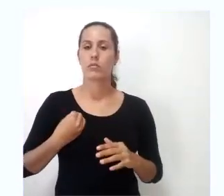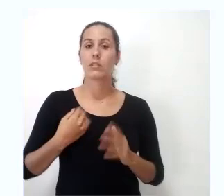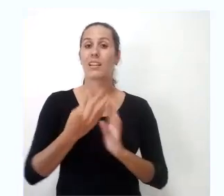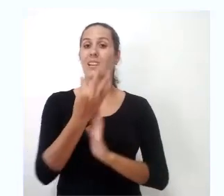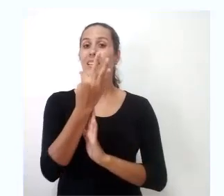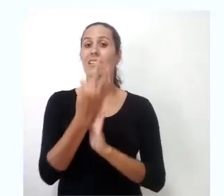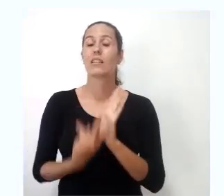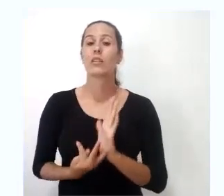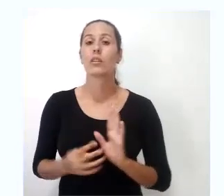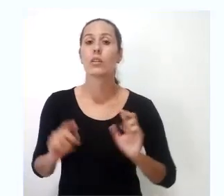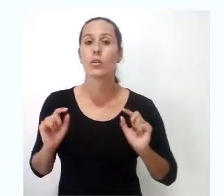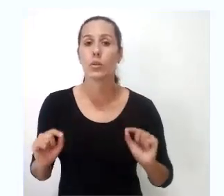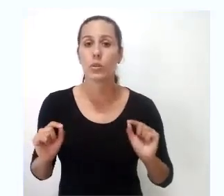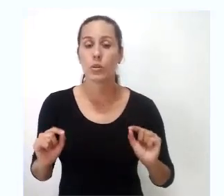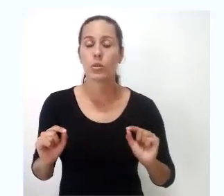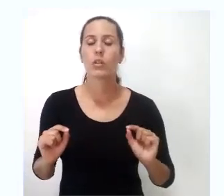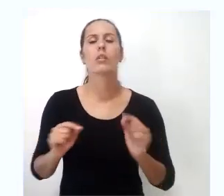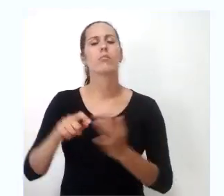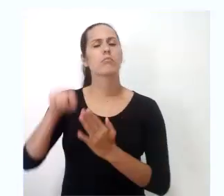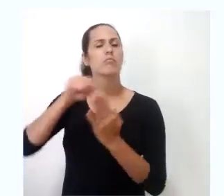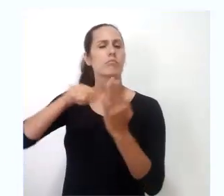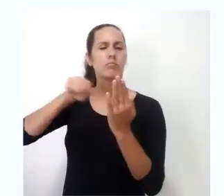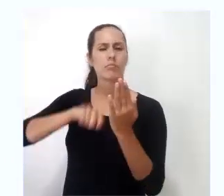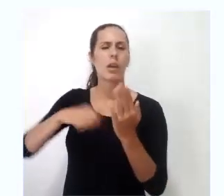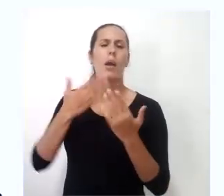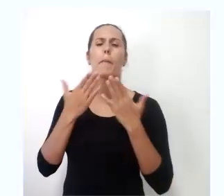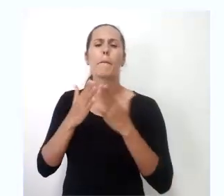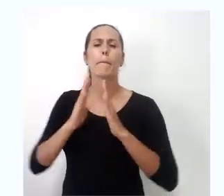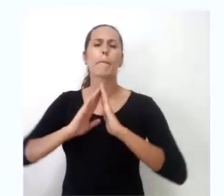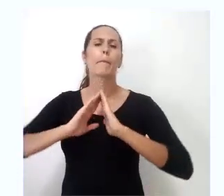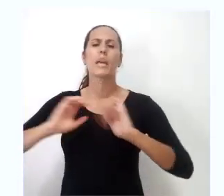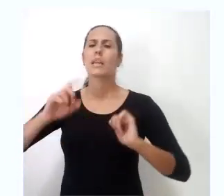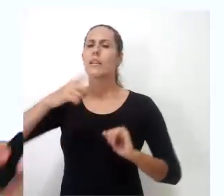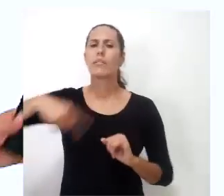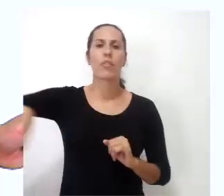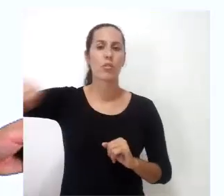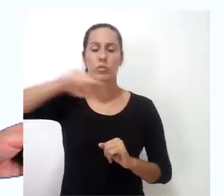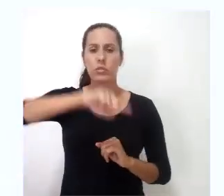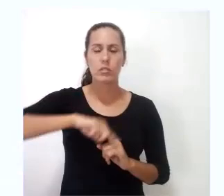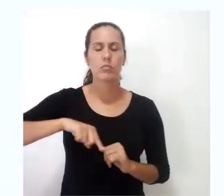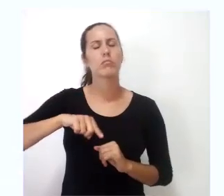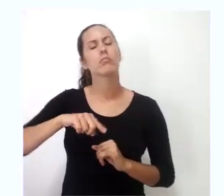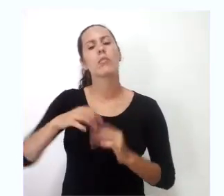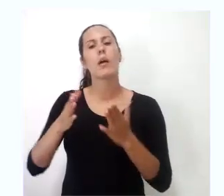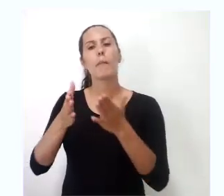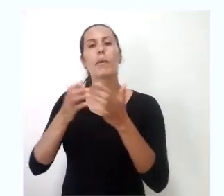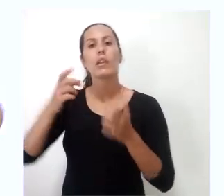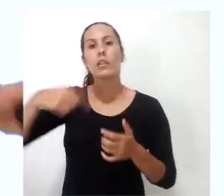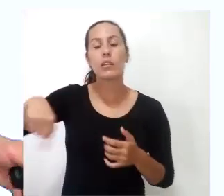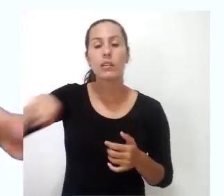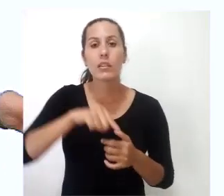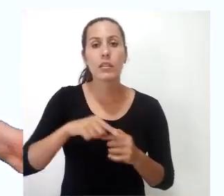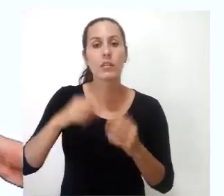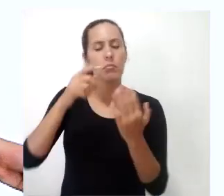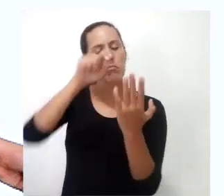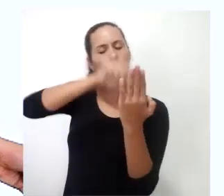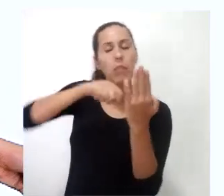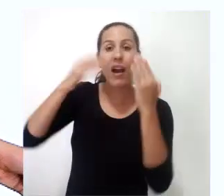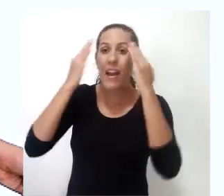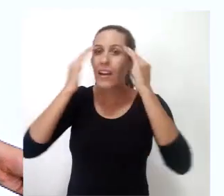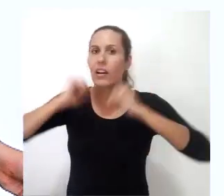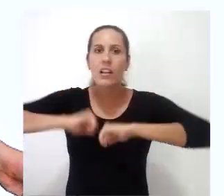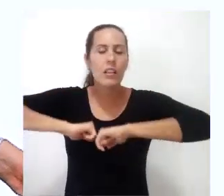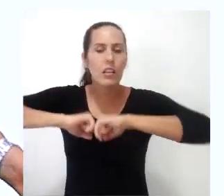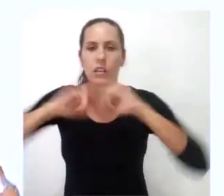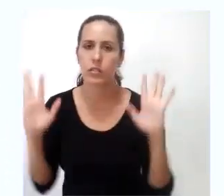temos os textos, e esses textos, certo, que vão pedir para você uma clareza, uma objetividade, assim como o texto oral